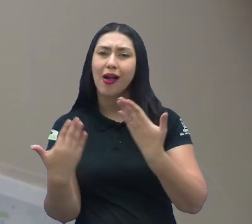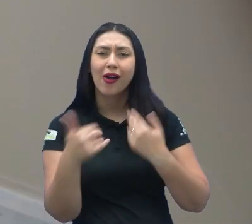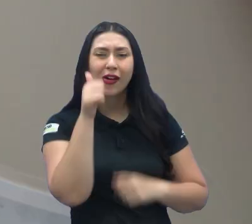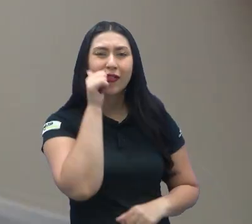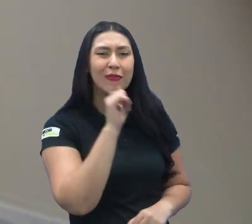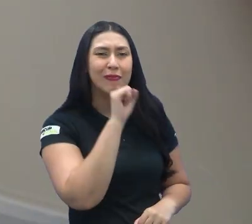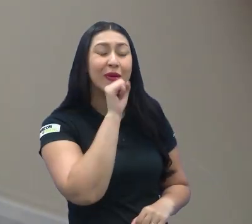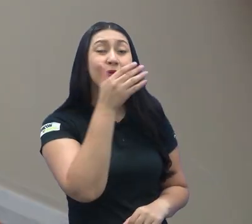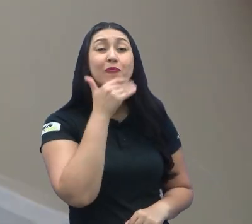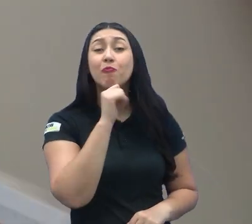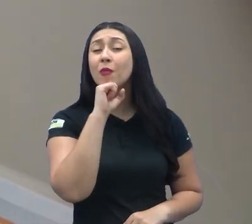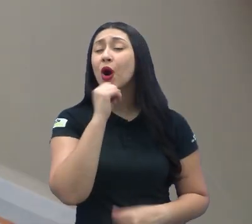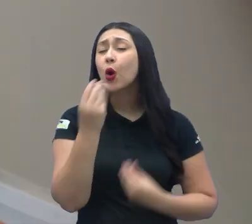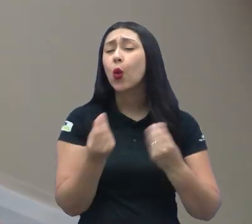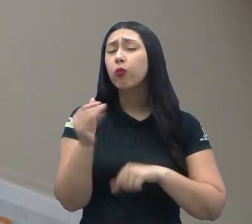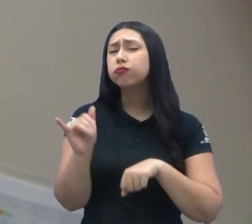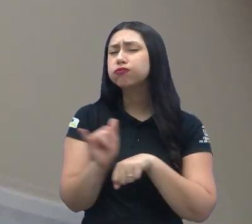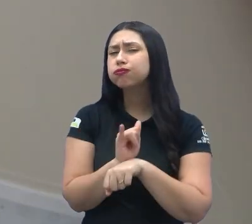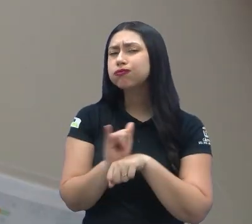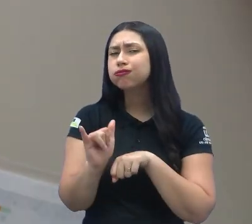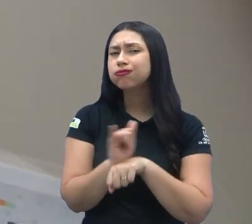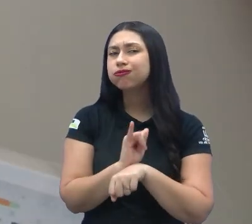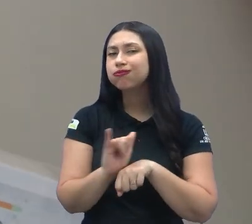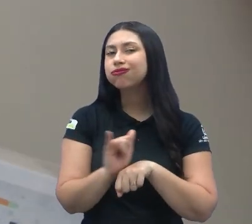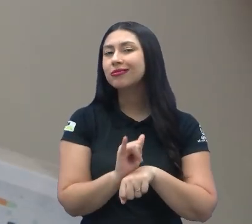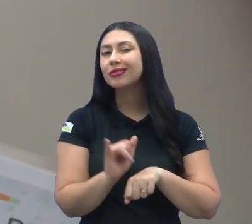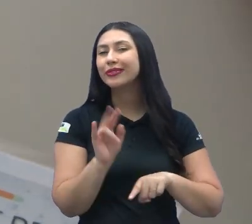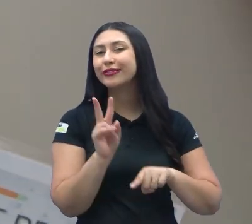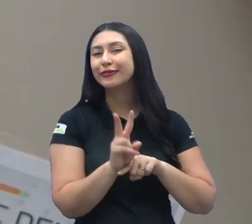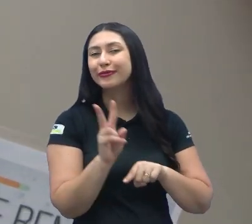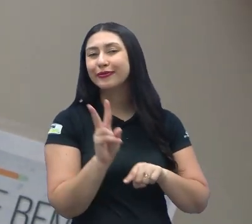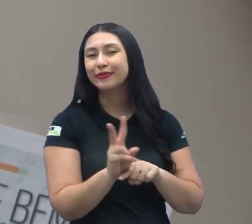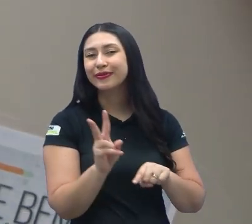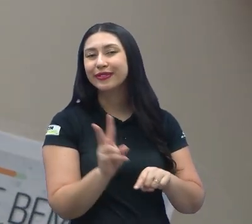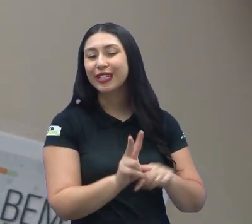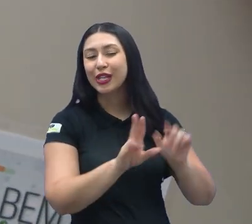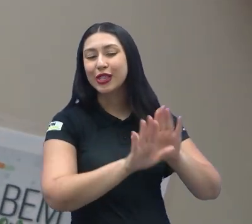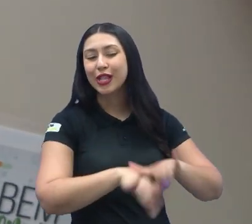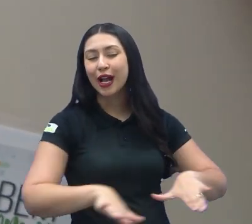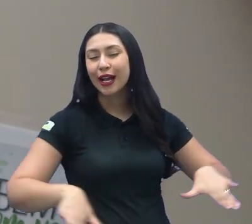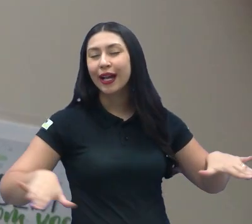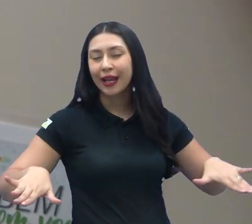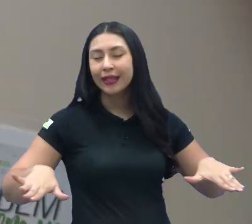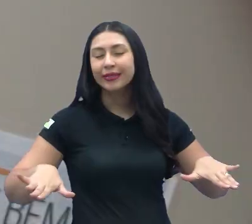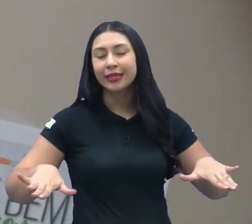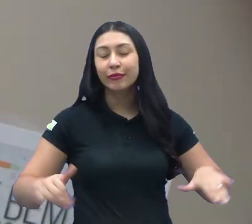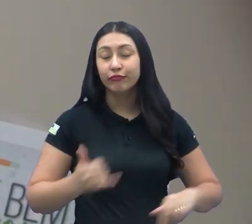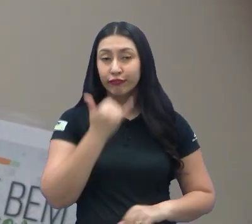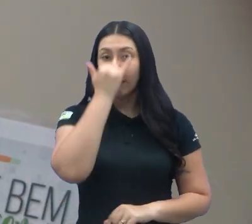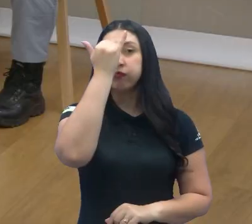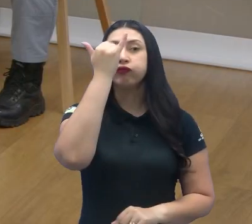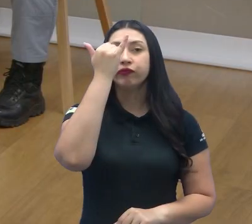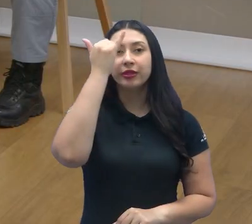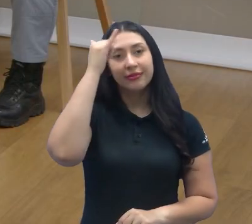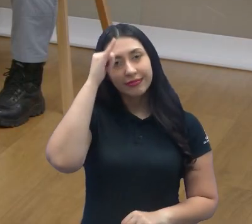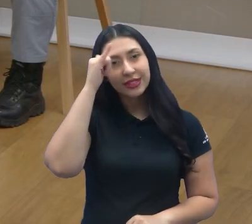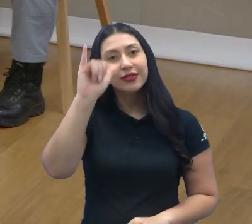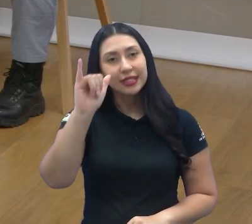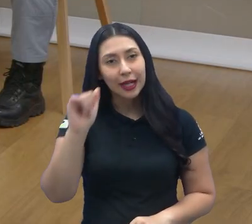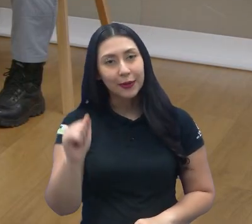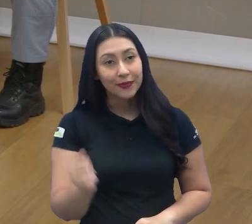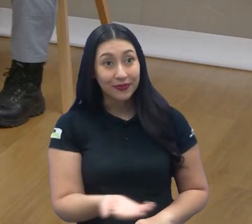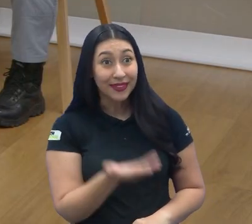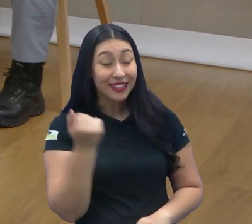as estratégias, né, que esse pessoal utiliza aí para evitar acidentes nesse período de férias. Vamos